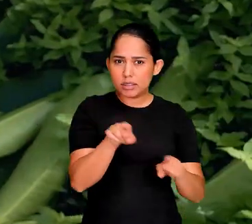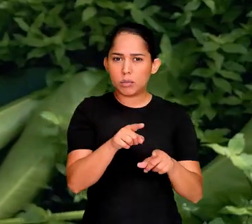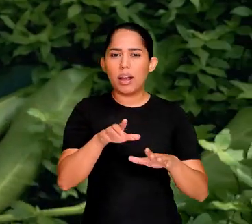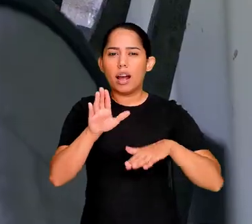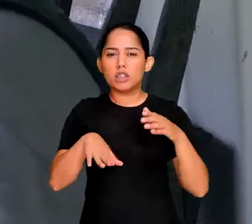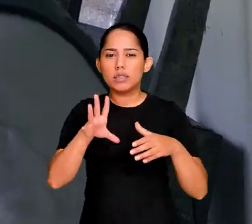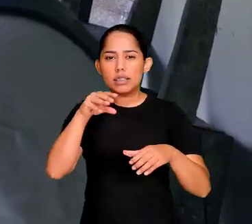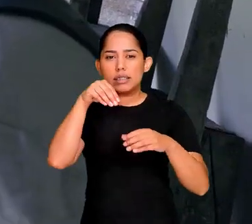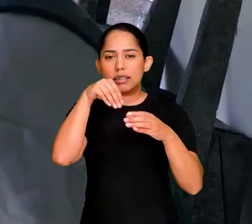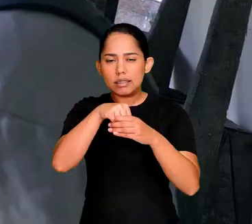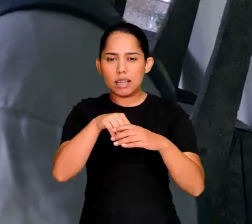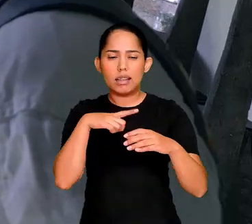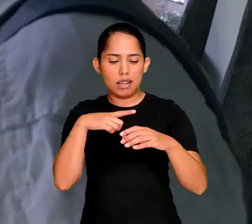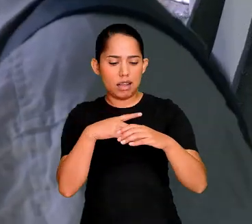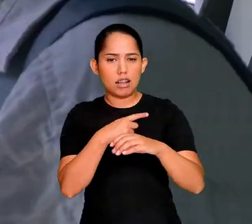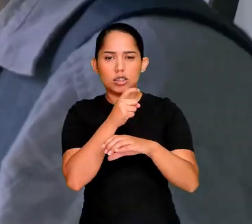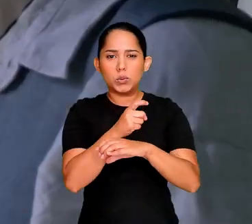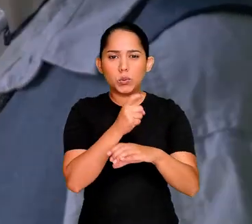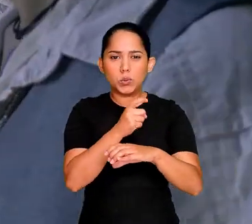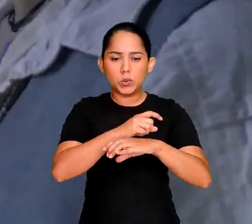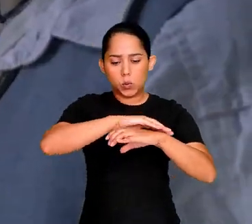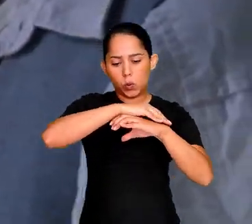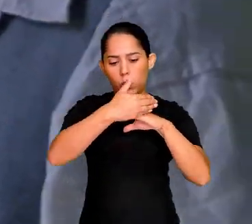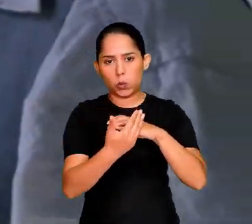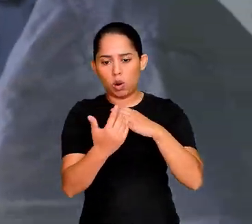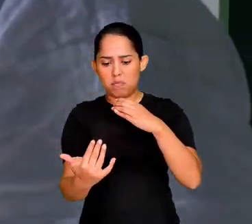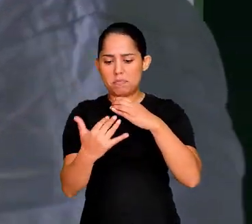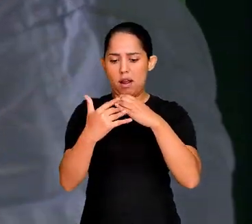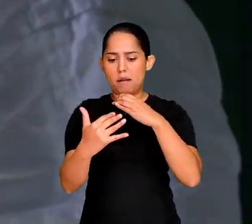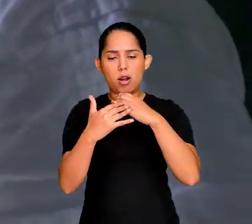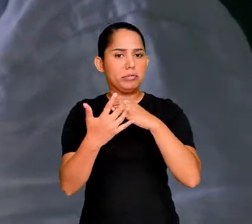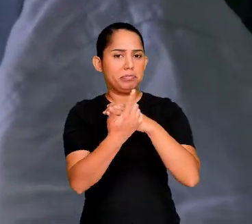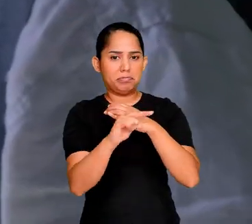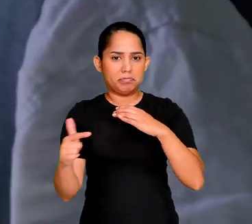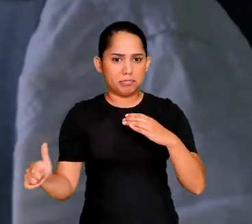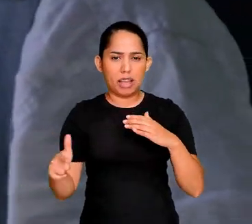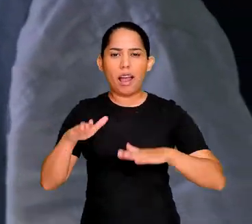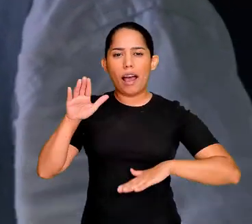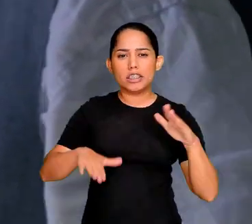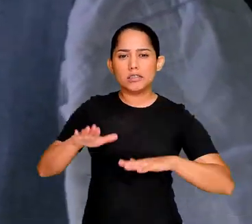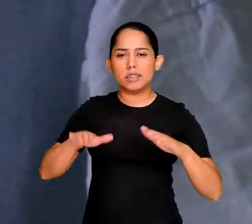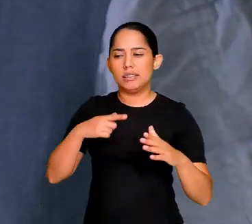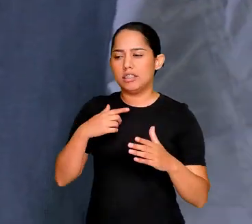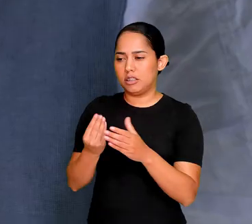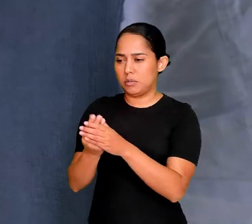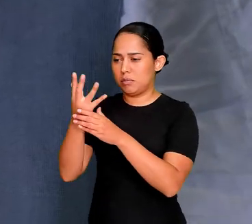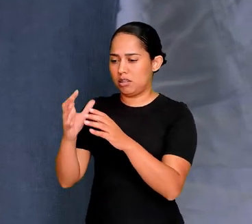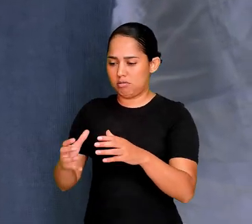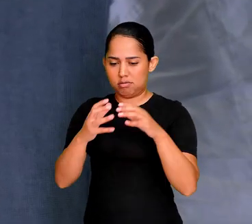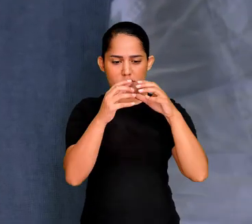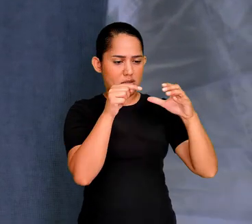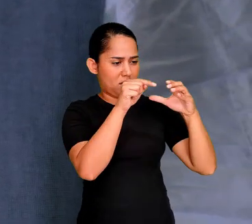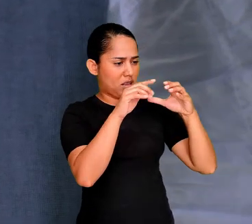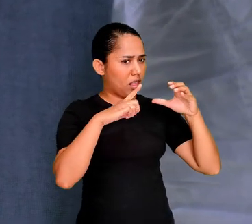fortalecer, endurecer um pouco os tecidos ficam mais resistentes à penetração dos fungos. Às vezes, Rafa, a gente pega uma planta que